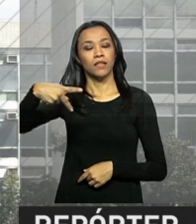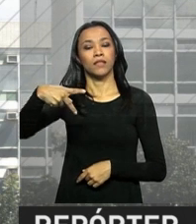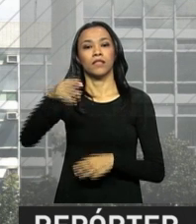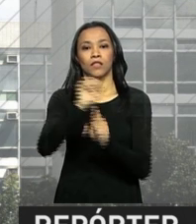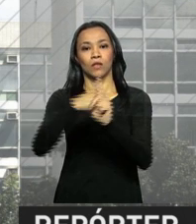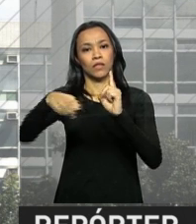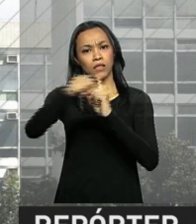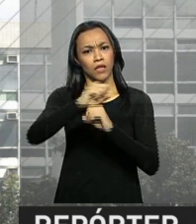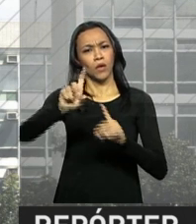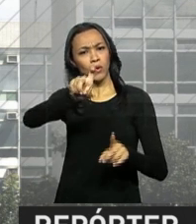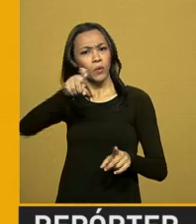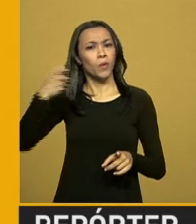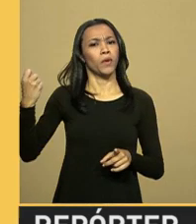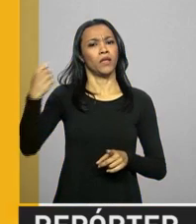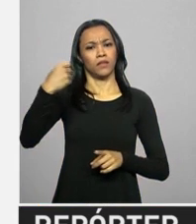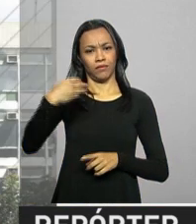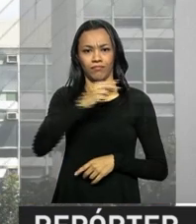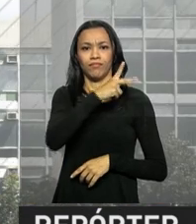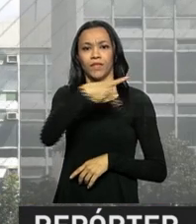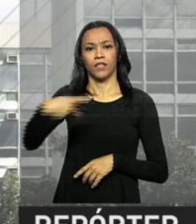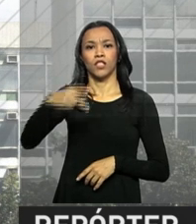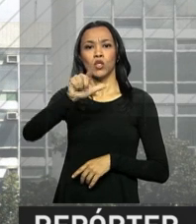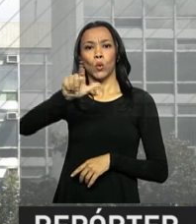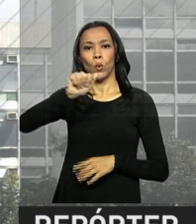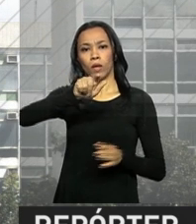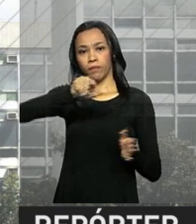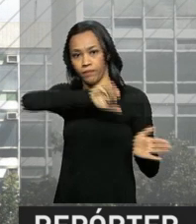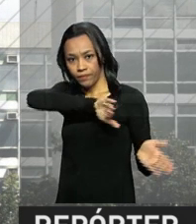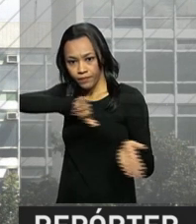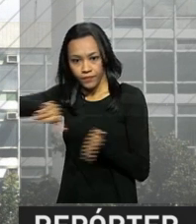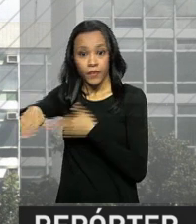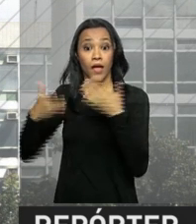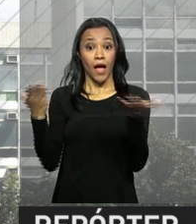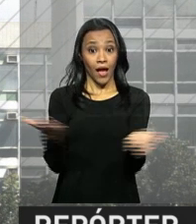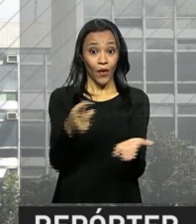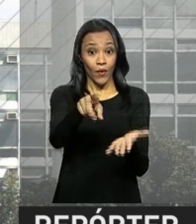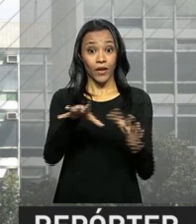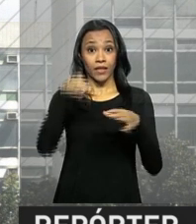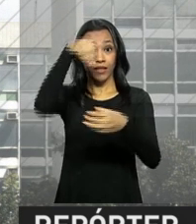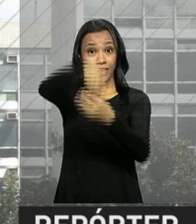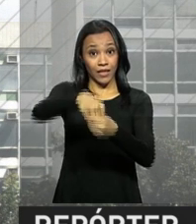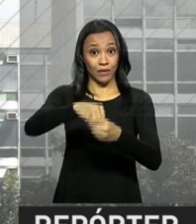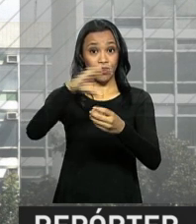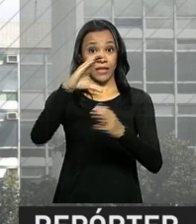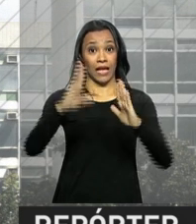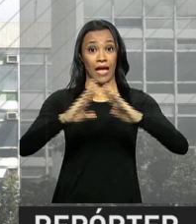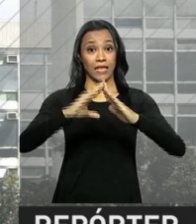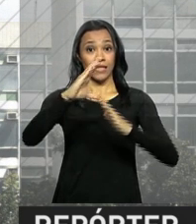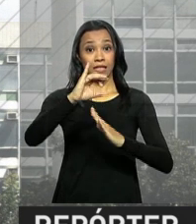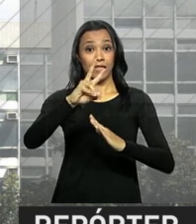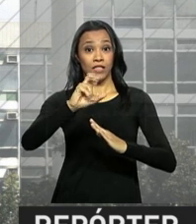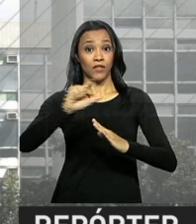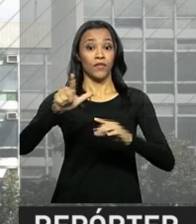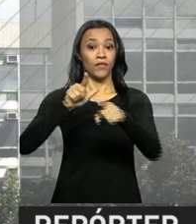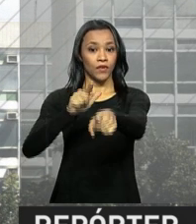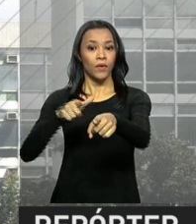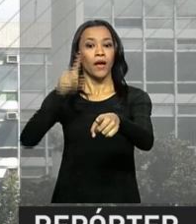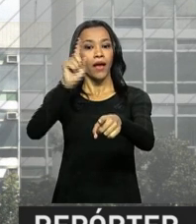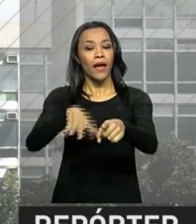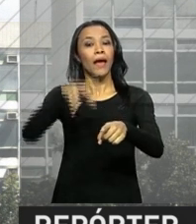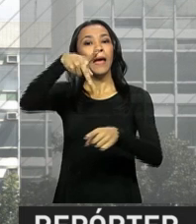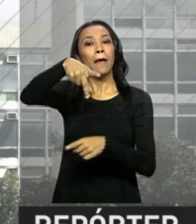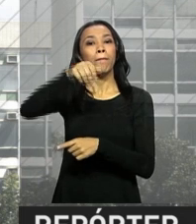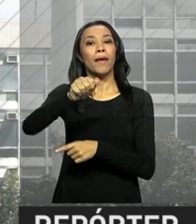do ex-presidente Lula. Quem assume a Casa Civil é Eliseu Padilha, natural da cidade de Canela, Rio Grande do